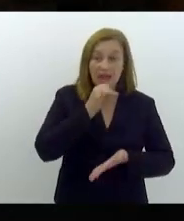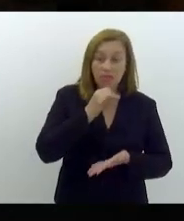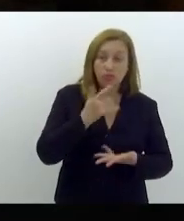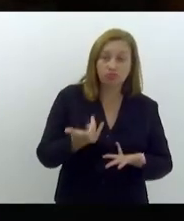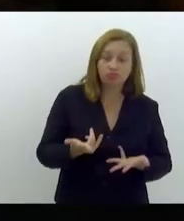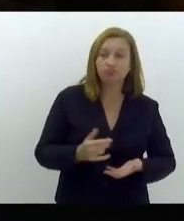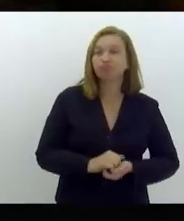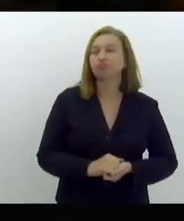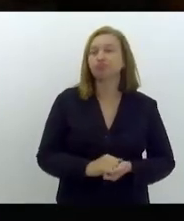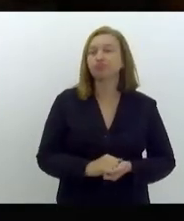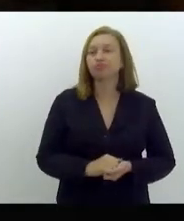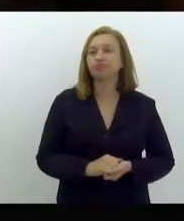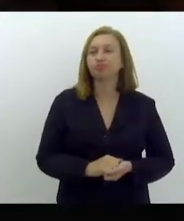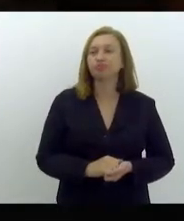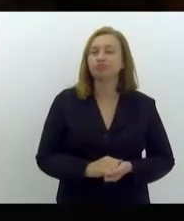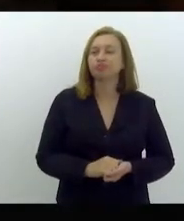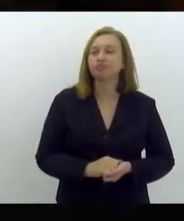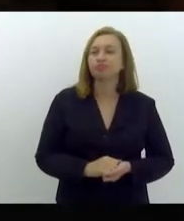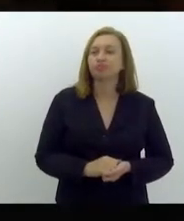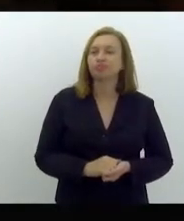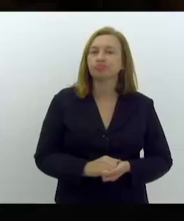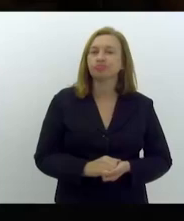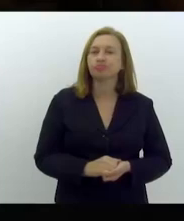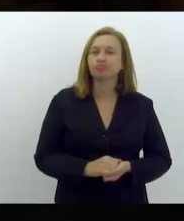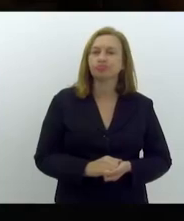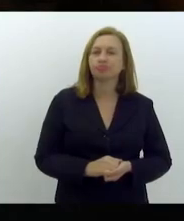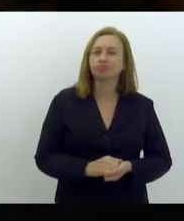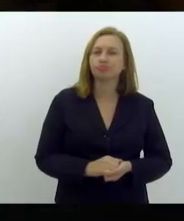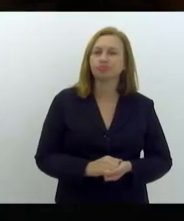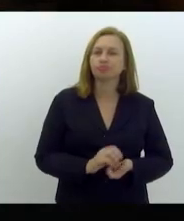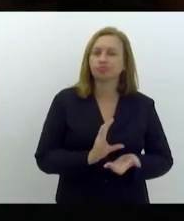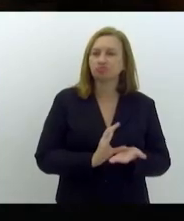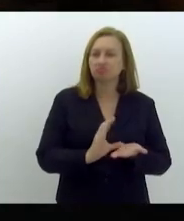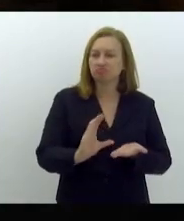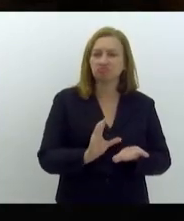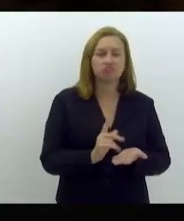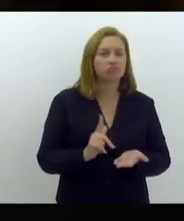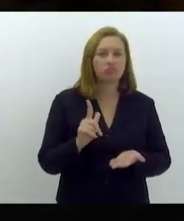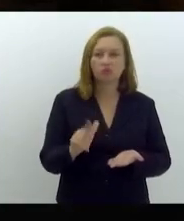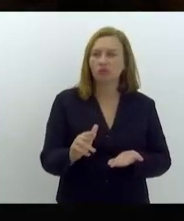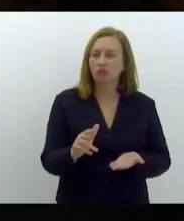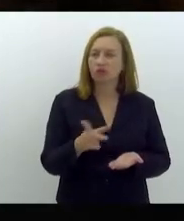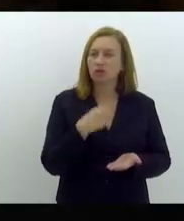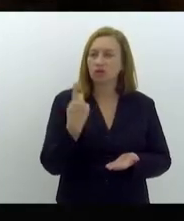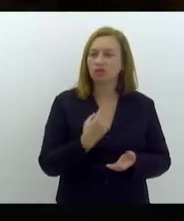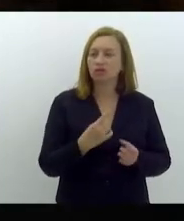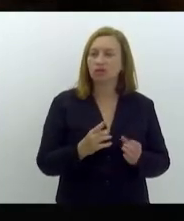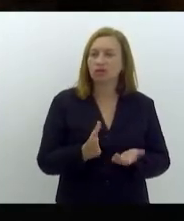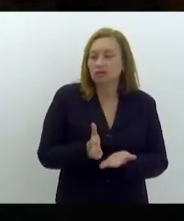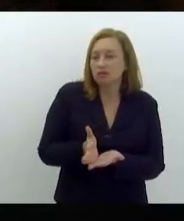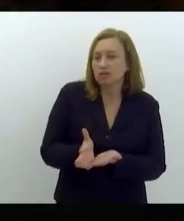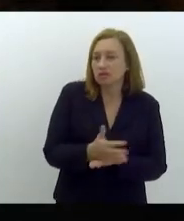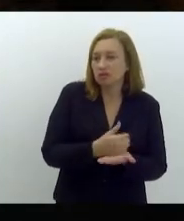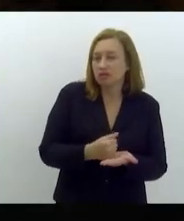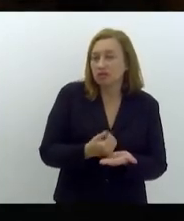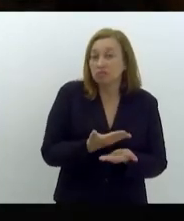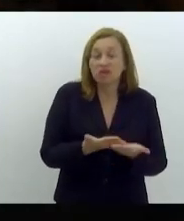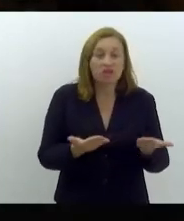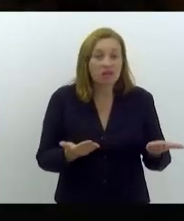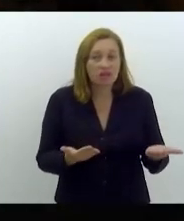o mesmo recurso que a gente vai deixar de arrecadar